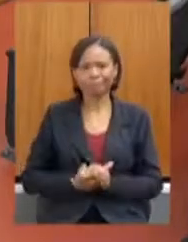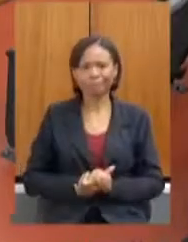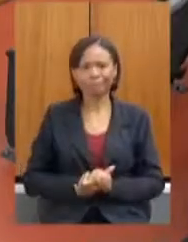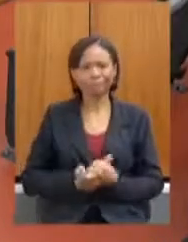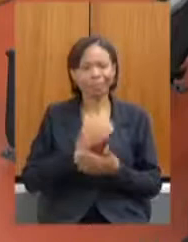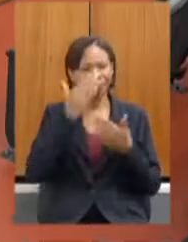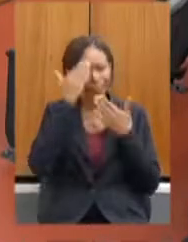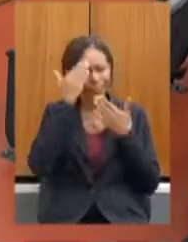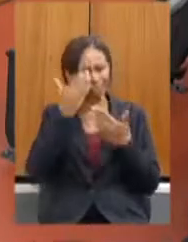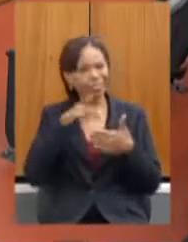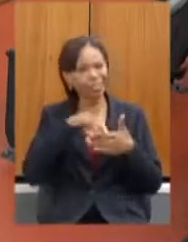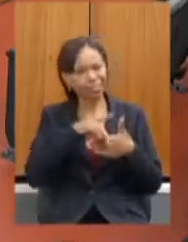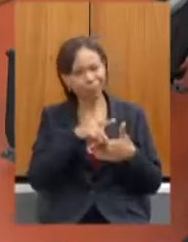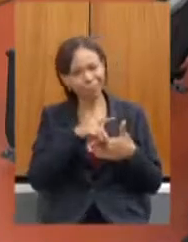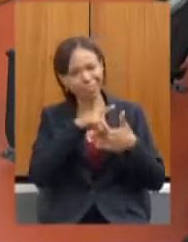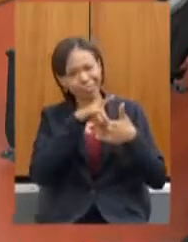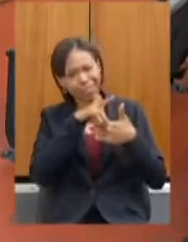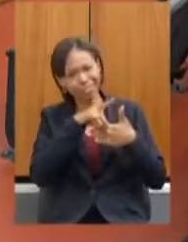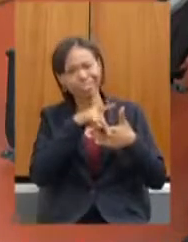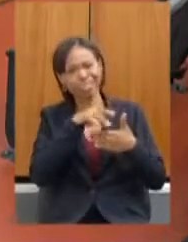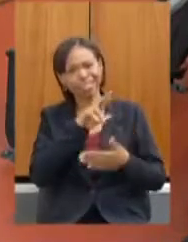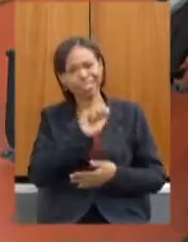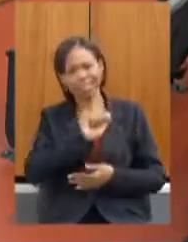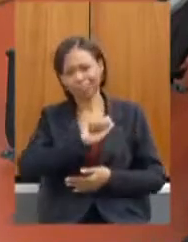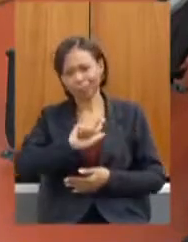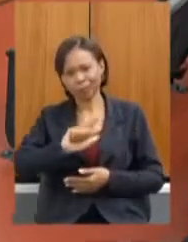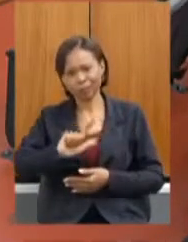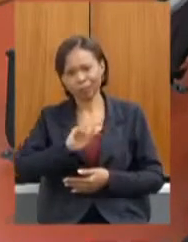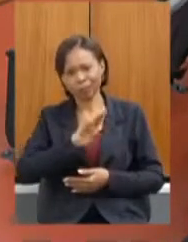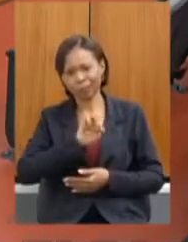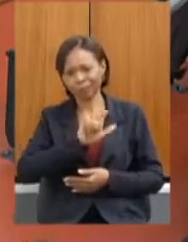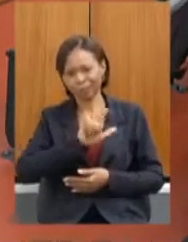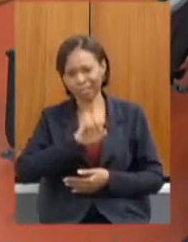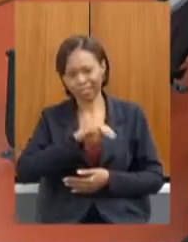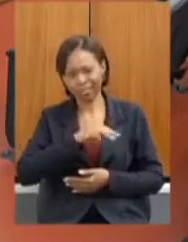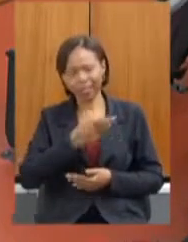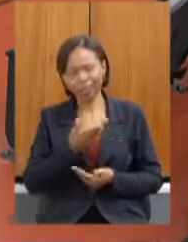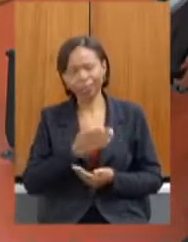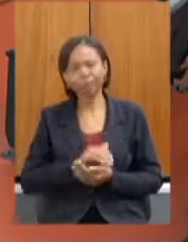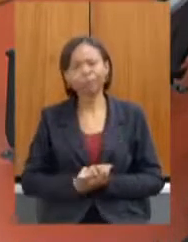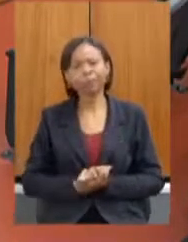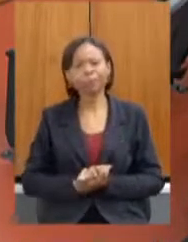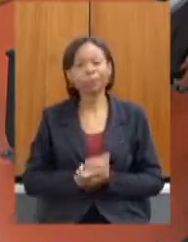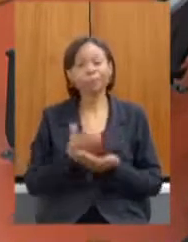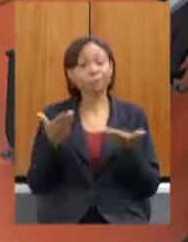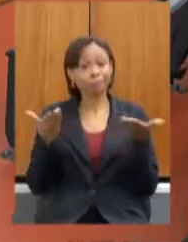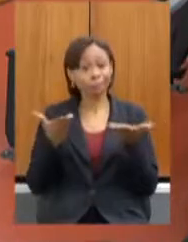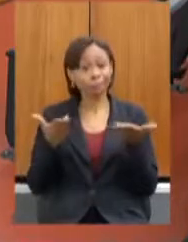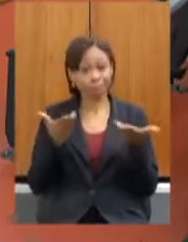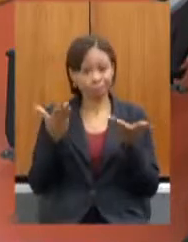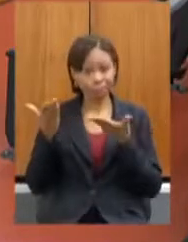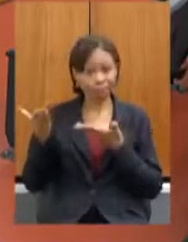novos Líder a o Belém eu passo a palavra